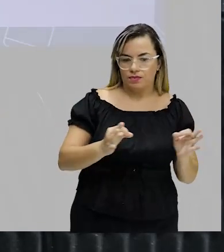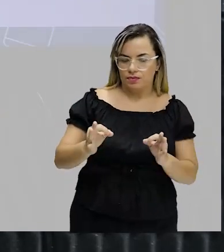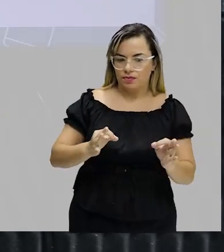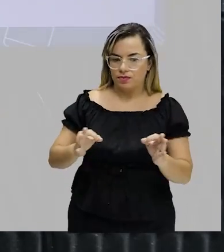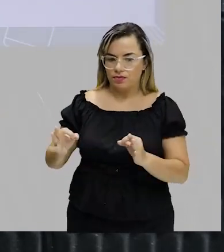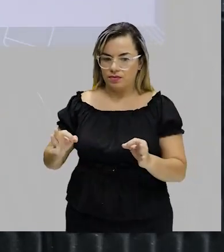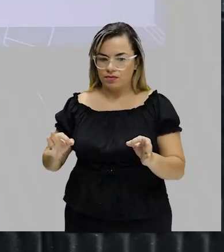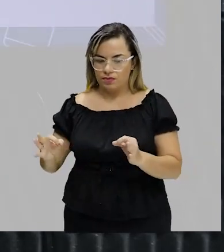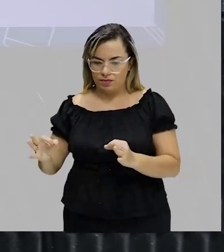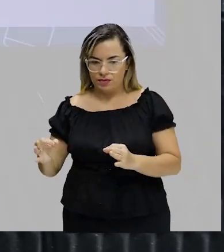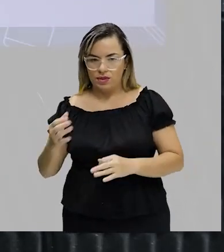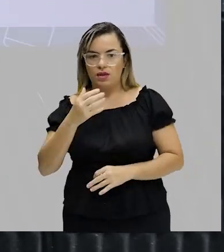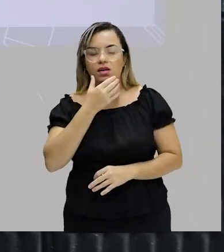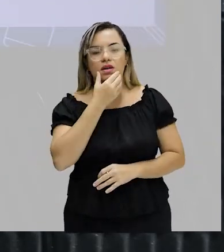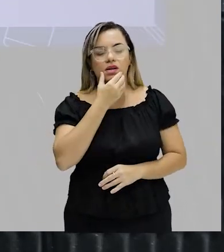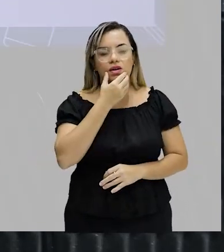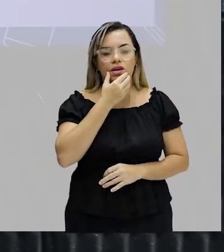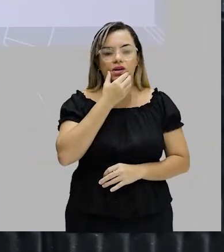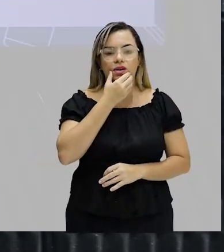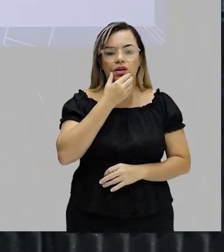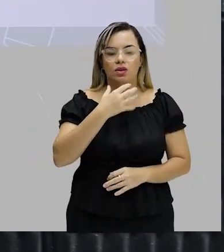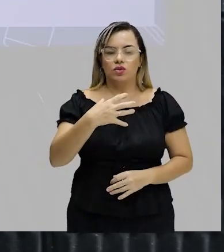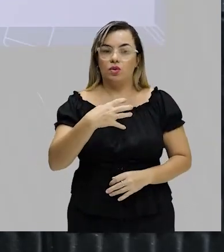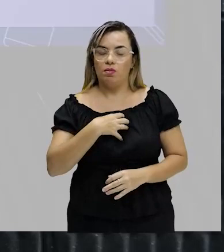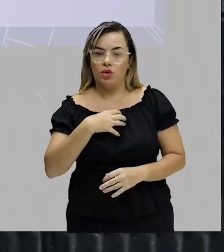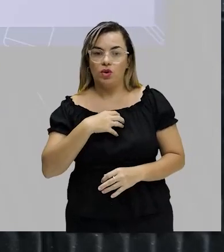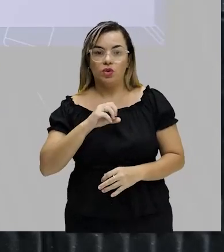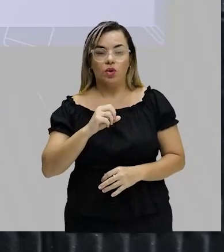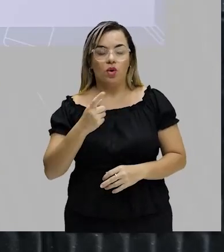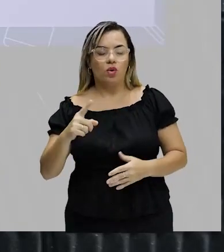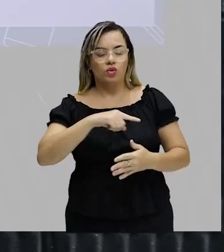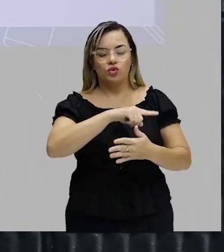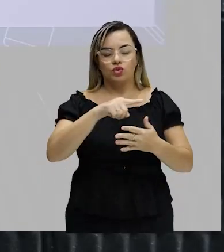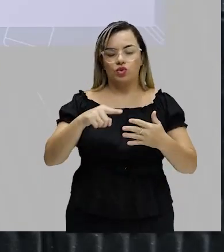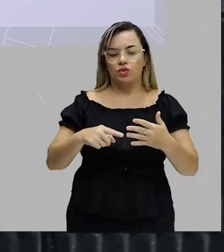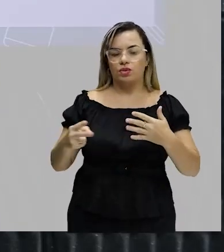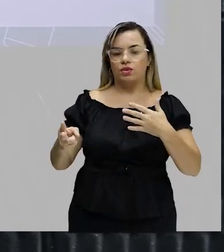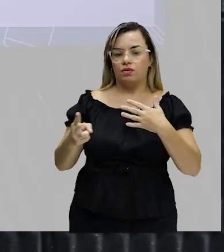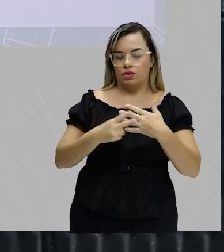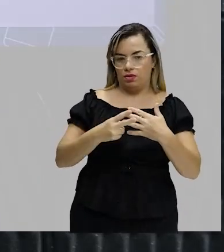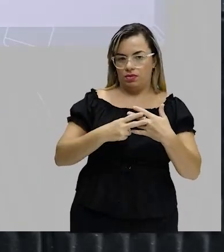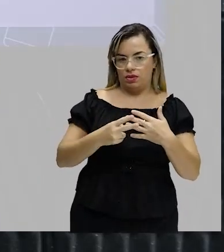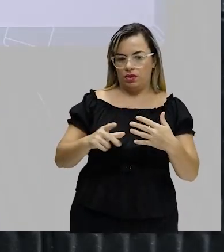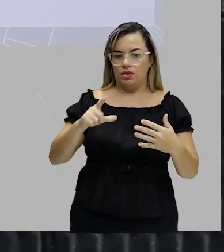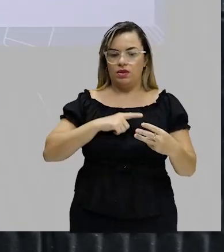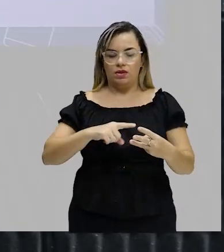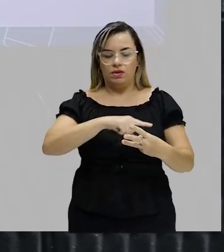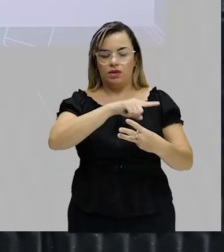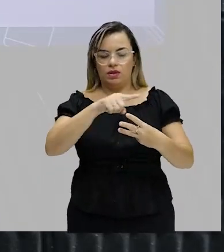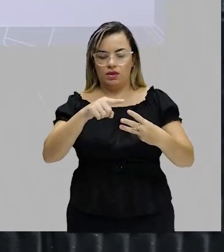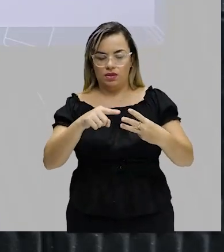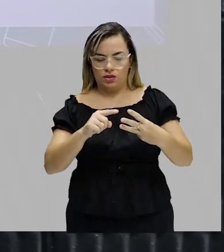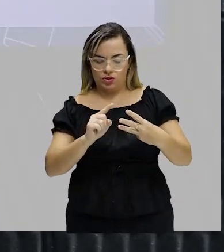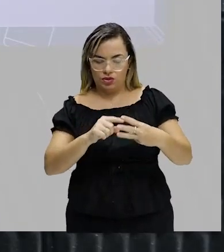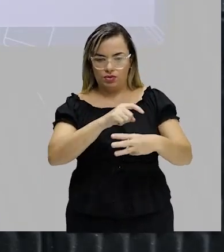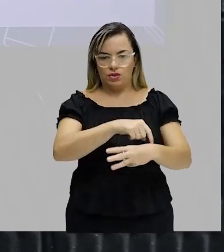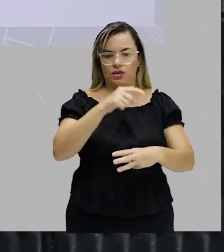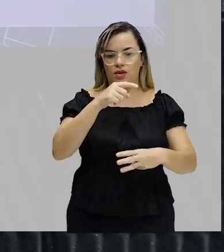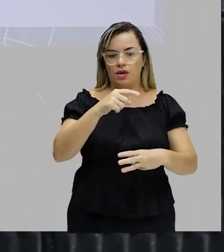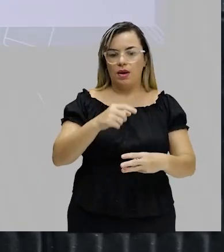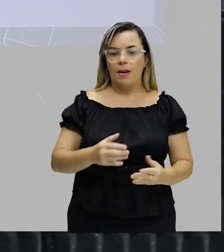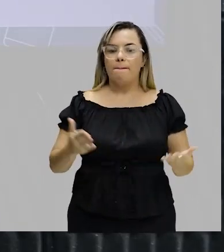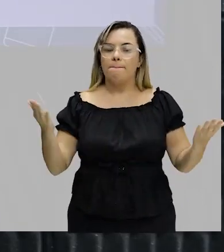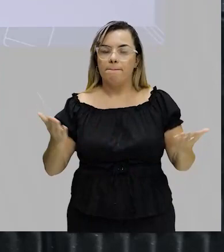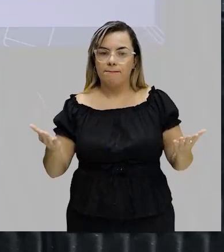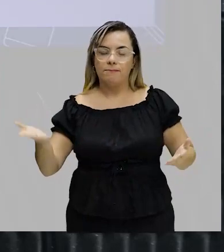inglesa possui dos modos ou tipos de verbos. Nós temos 3 tempos: presente, passado e futuro, mas